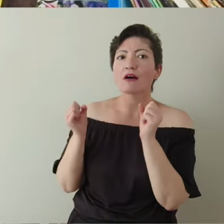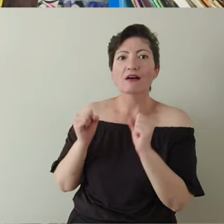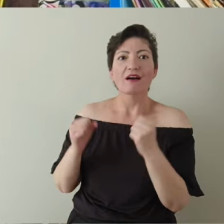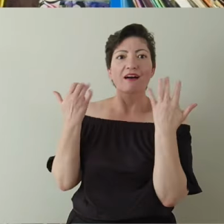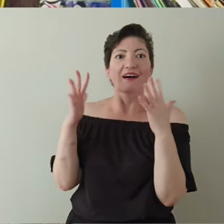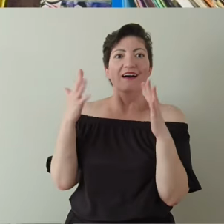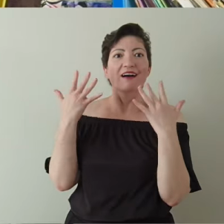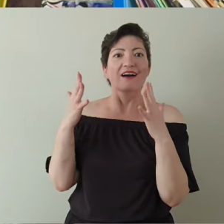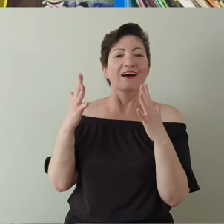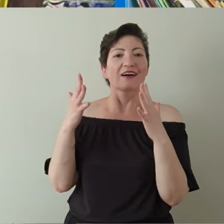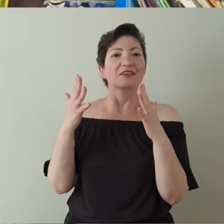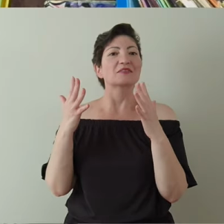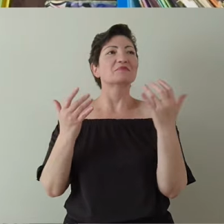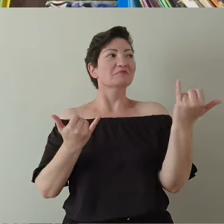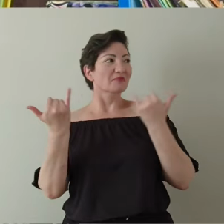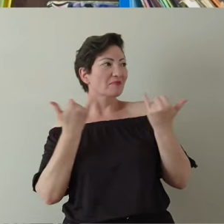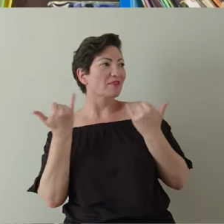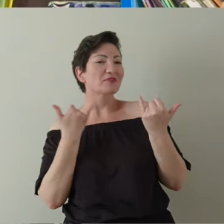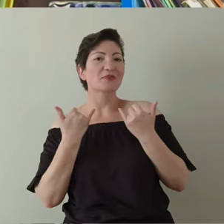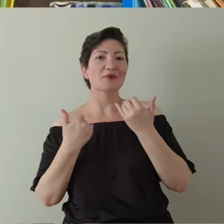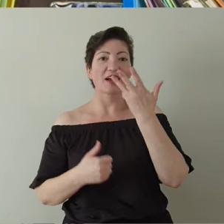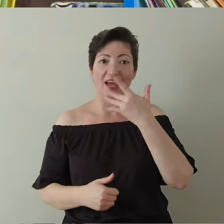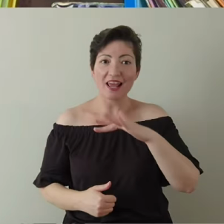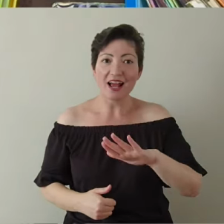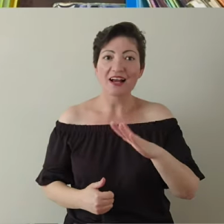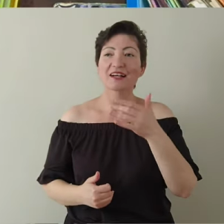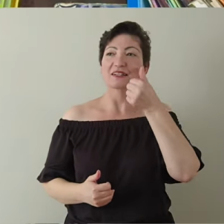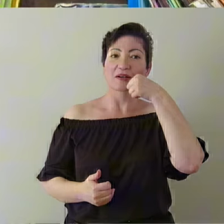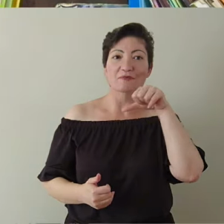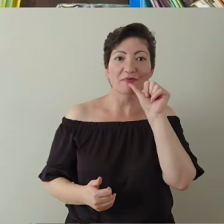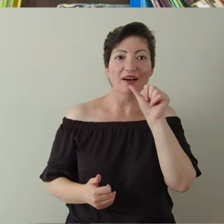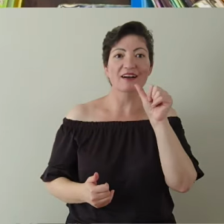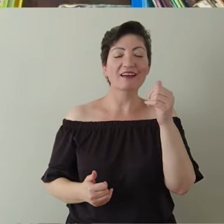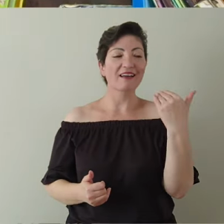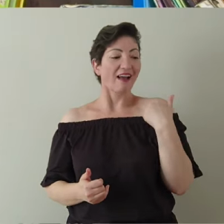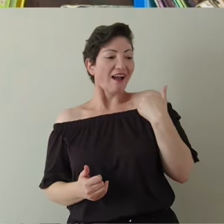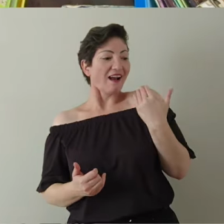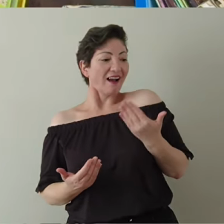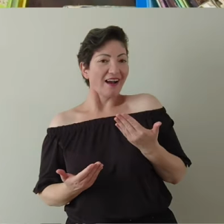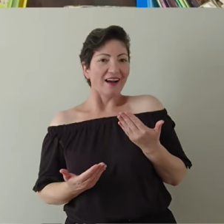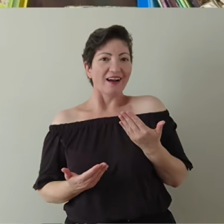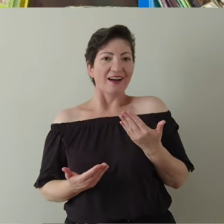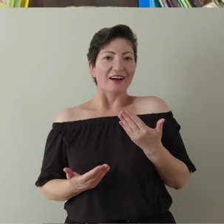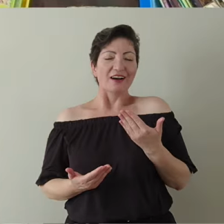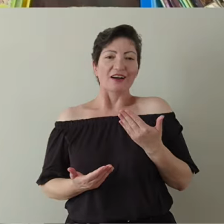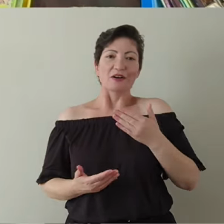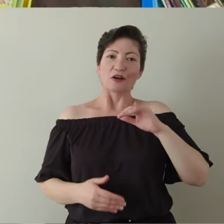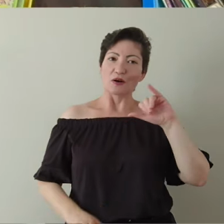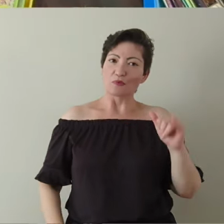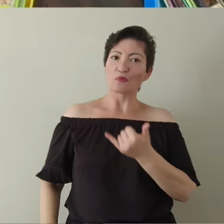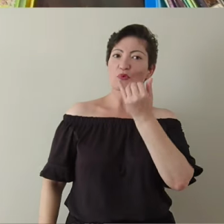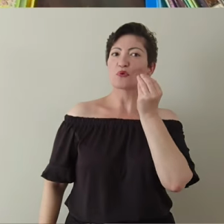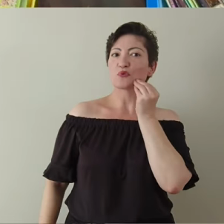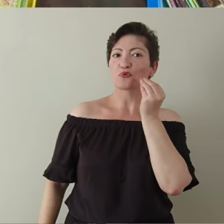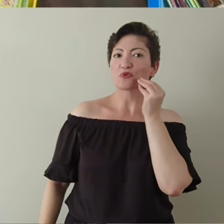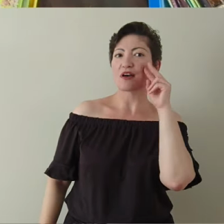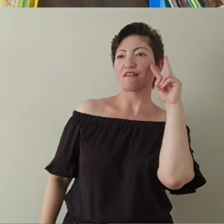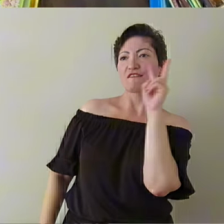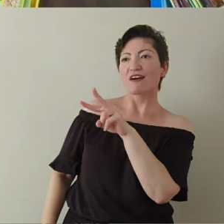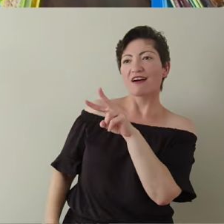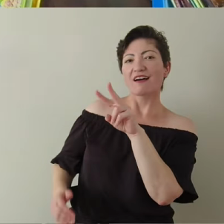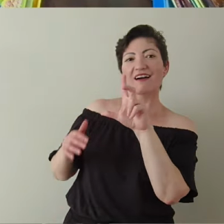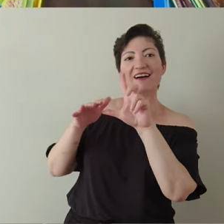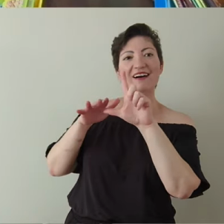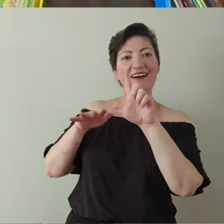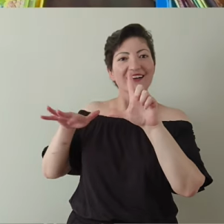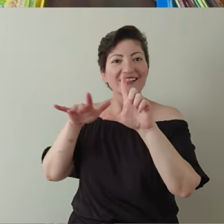E elas vieram me falar. A criança veio me falar, a mãe veio me falar que o seu filho teve a oportunidade de assistir uma peça.